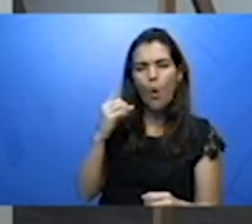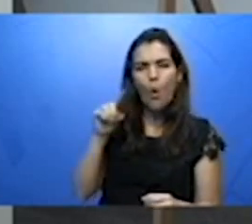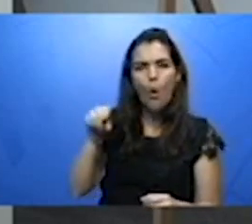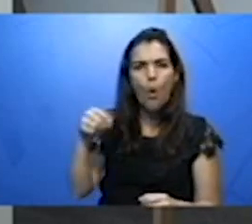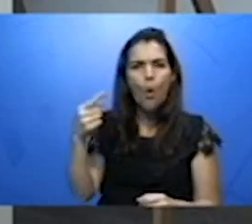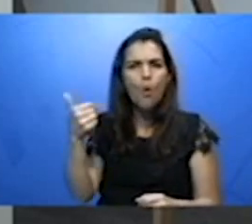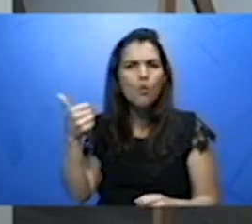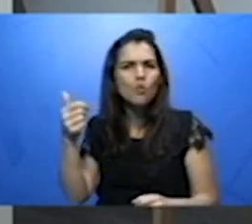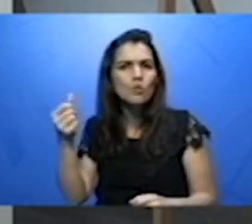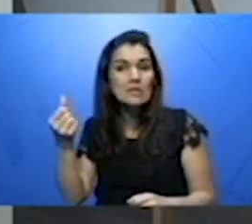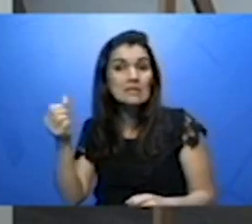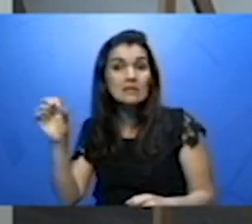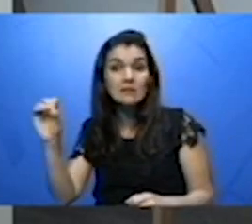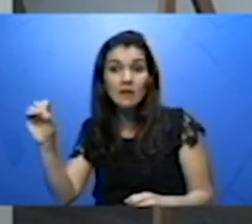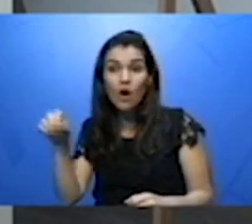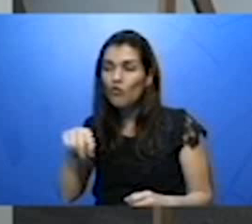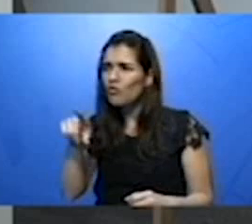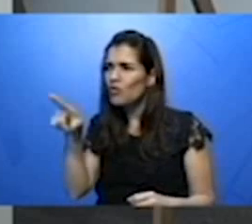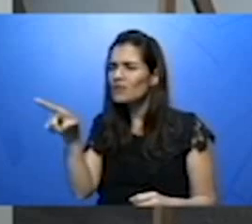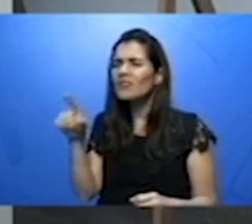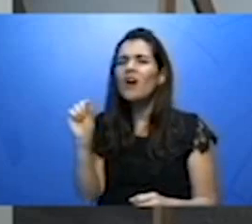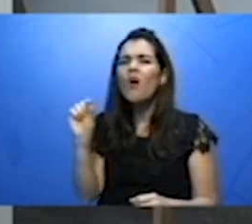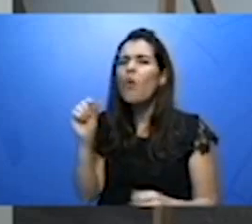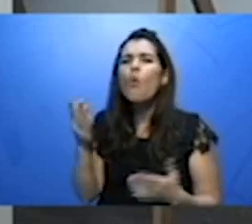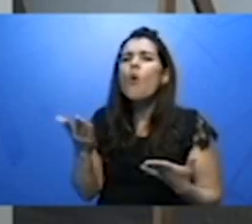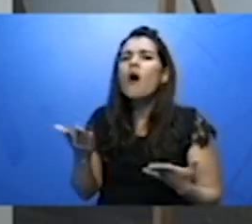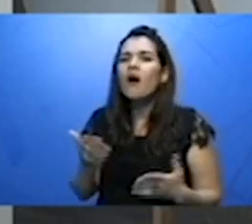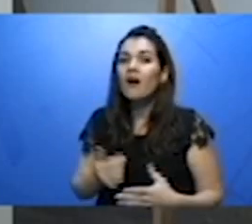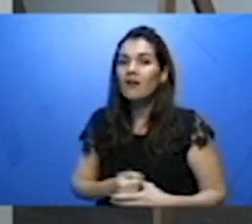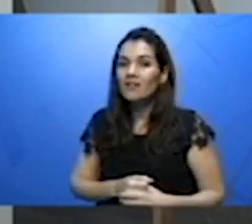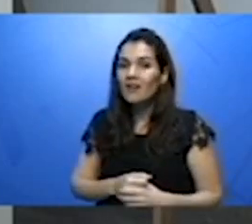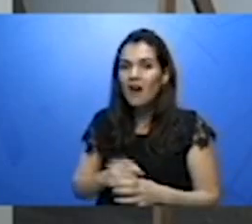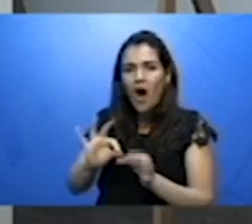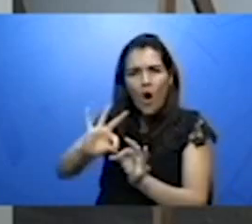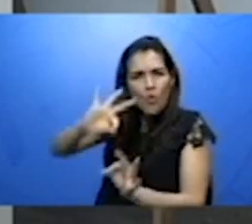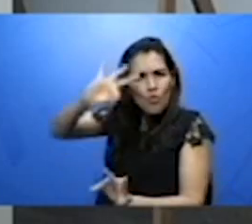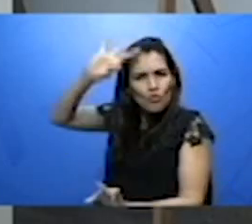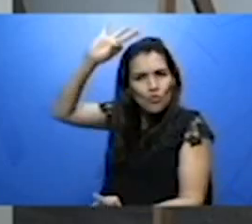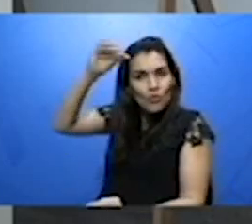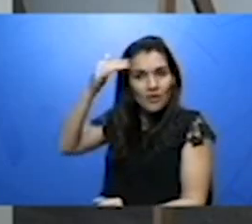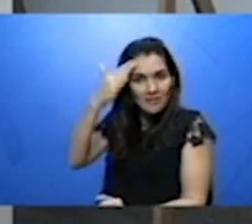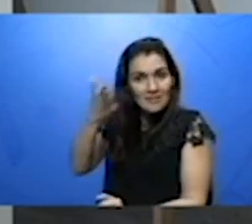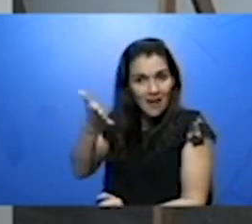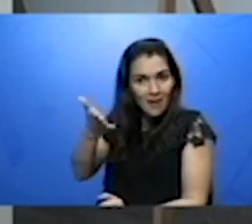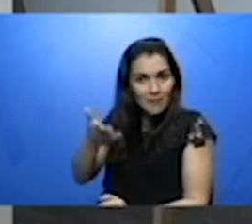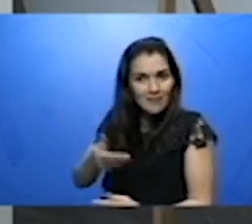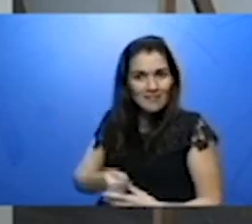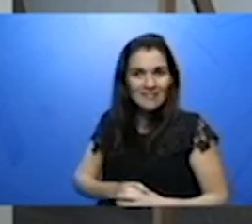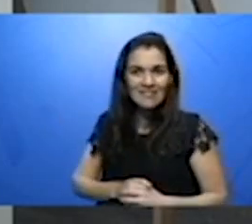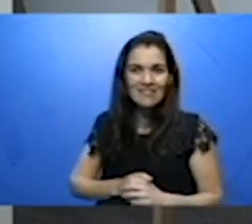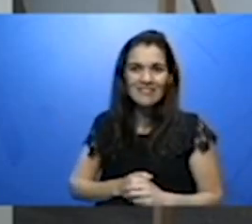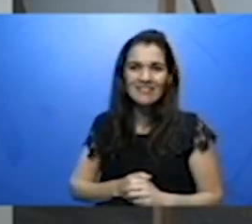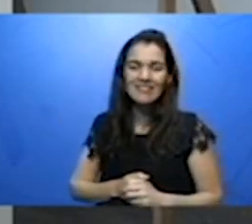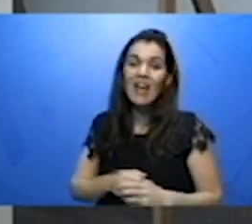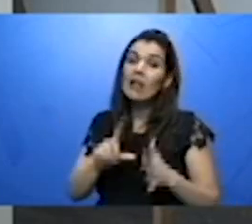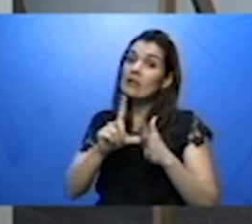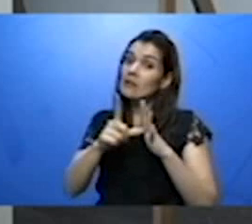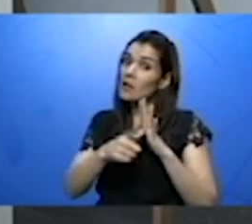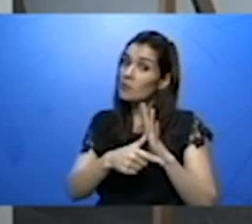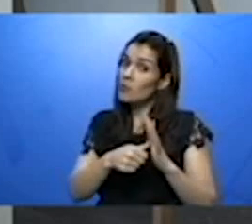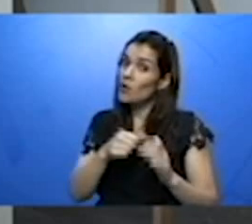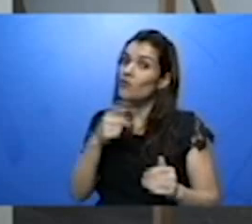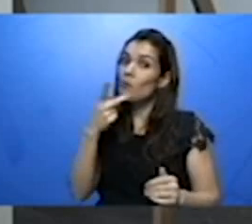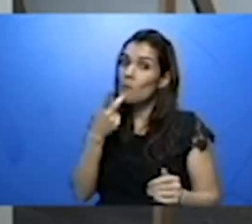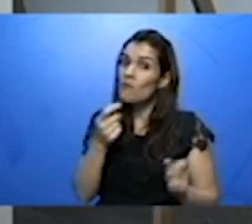que têm entre oito nove dez anos será que você tem de altura você já sabe bom então depois que você